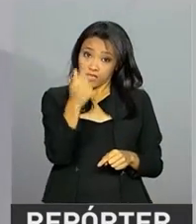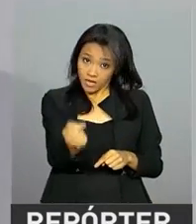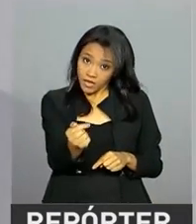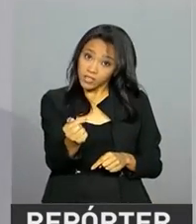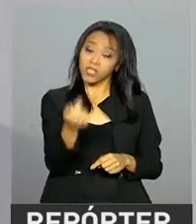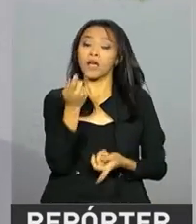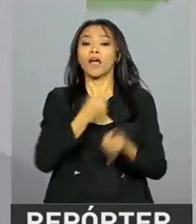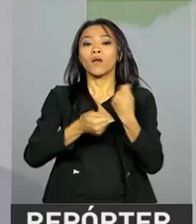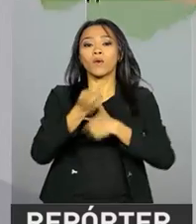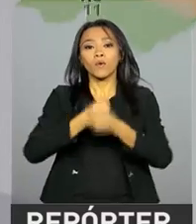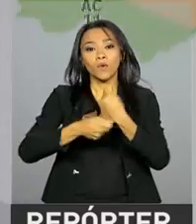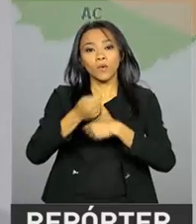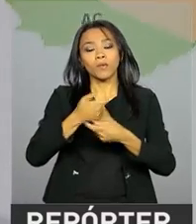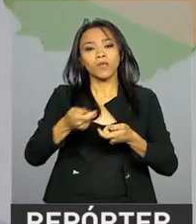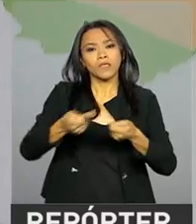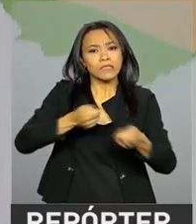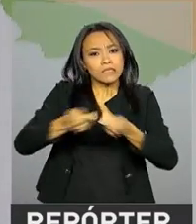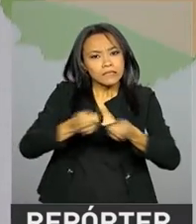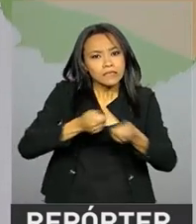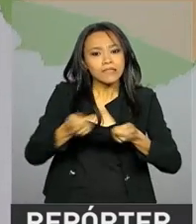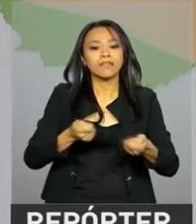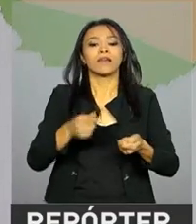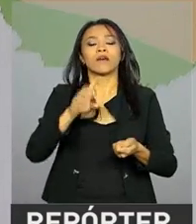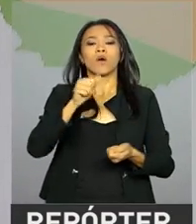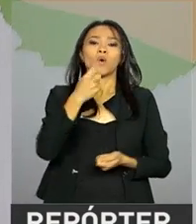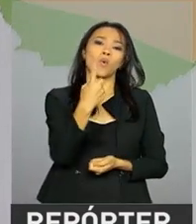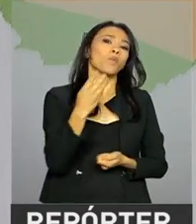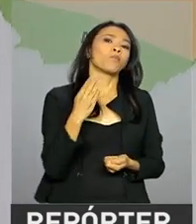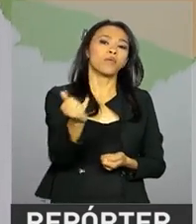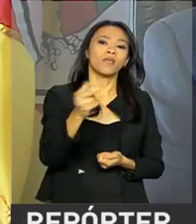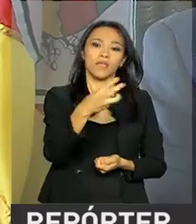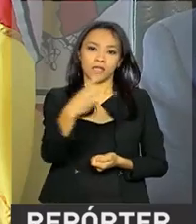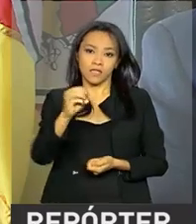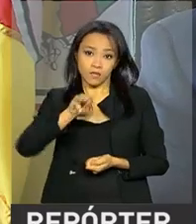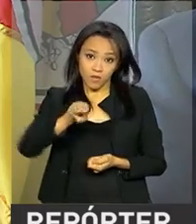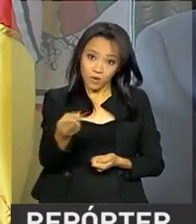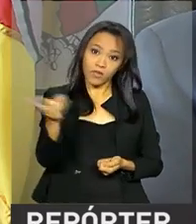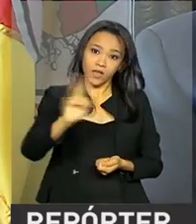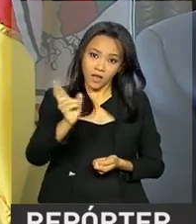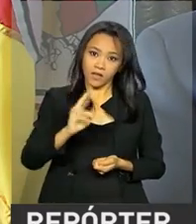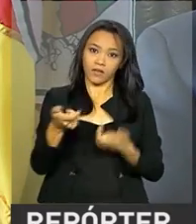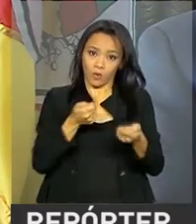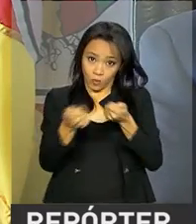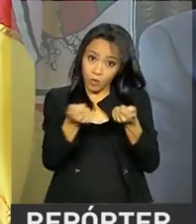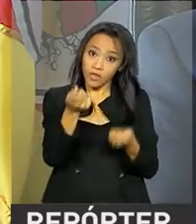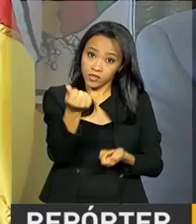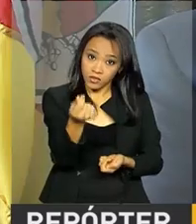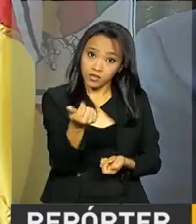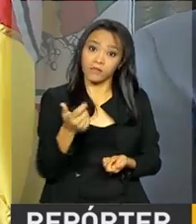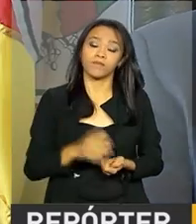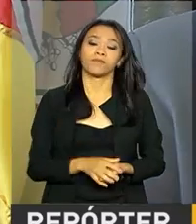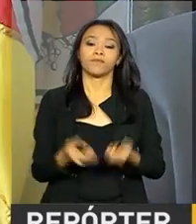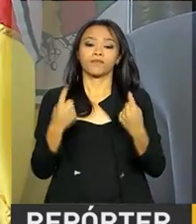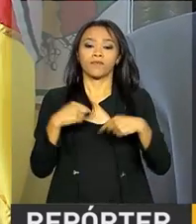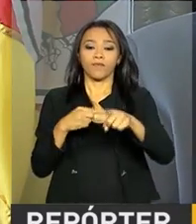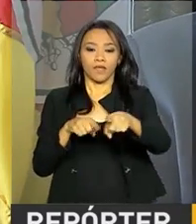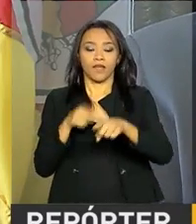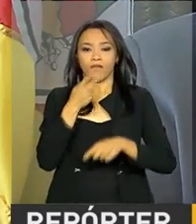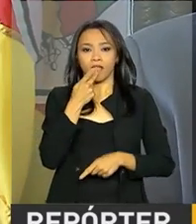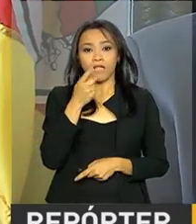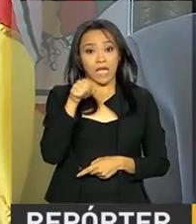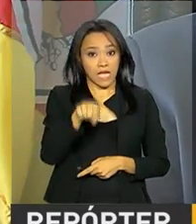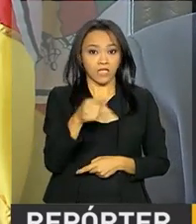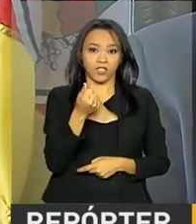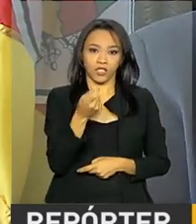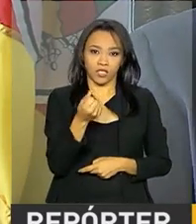a economia chegue a 1 bilhão e 300 milhões de reais. Esse dinheiro originário do Fundo de Garantia